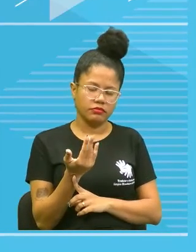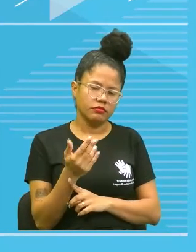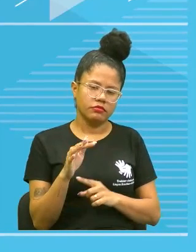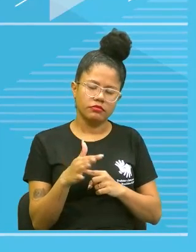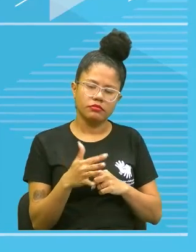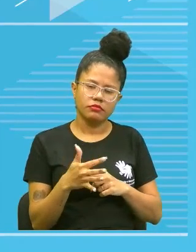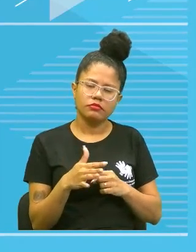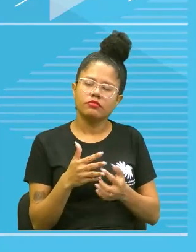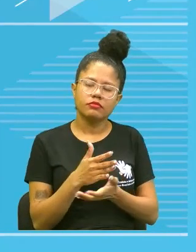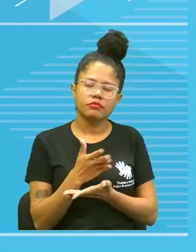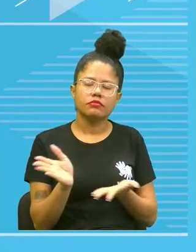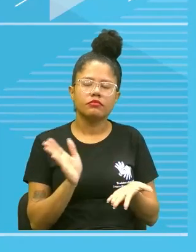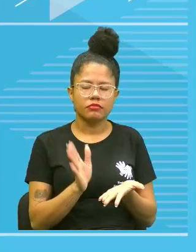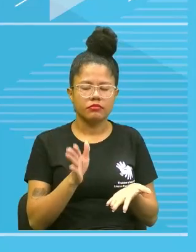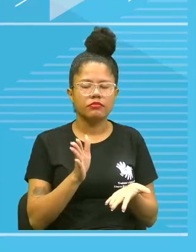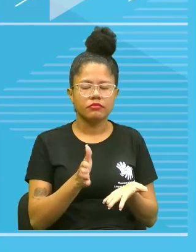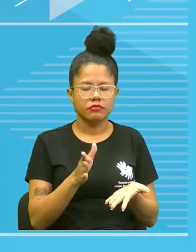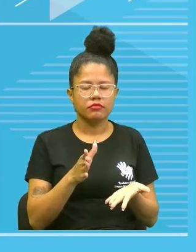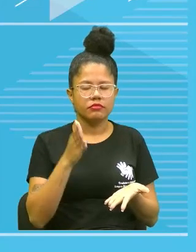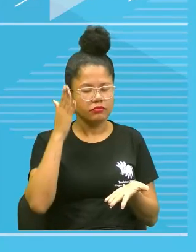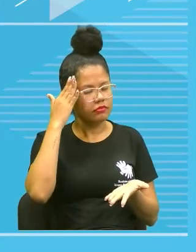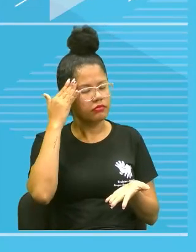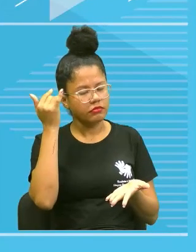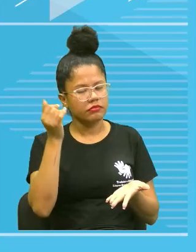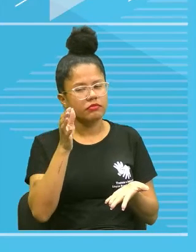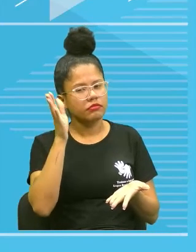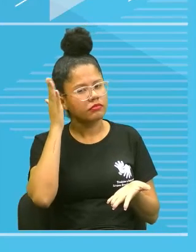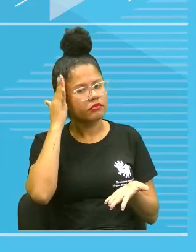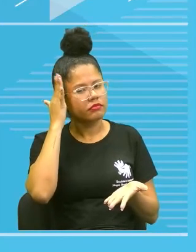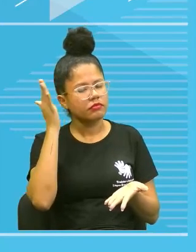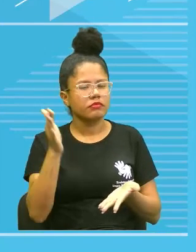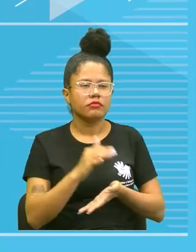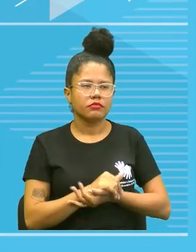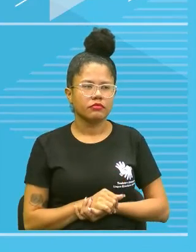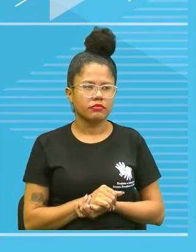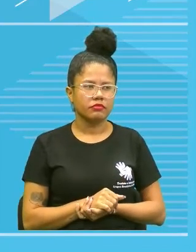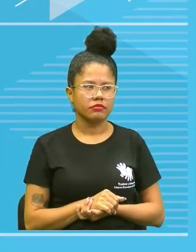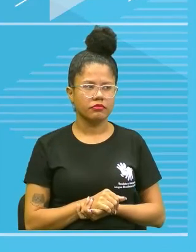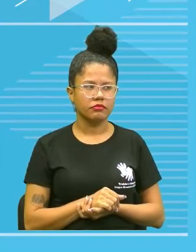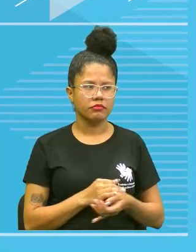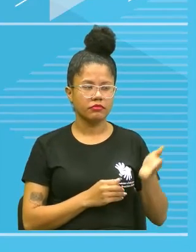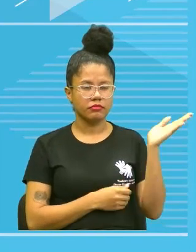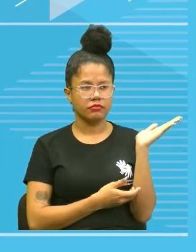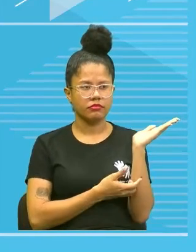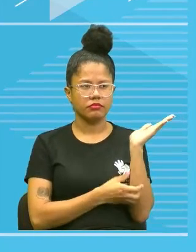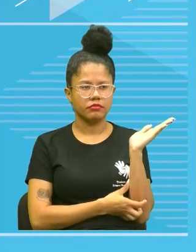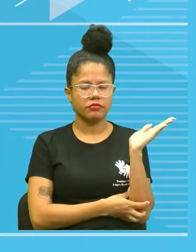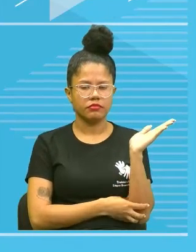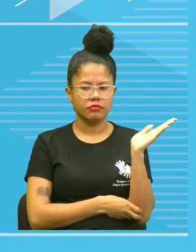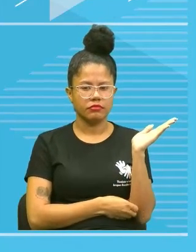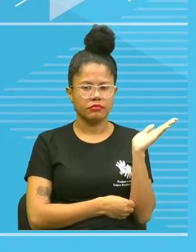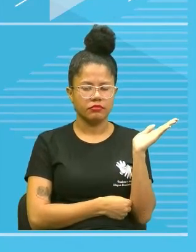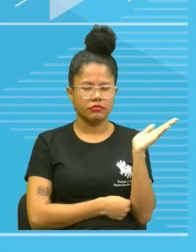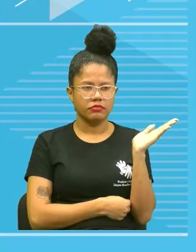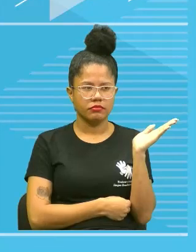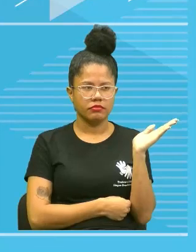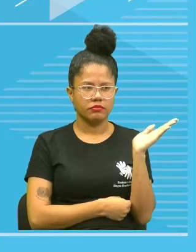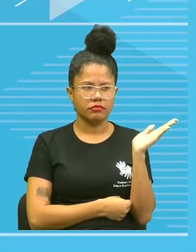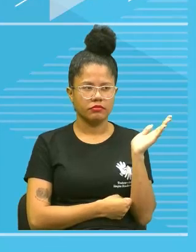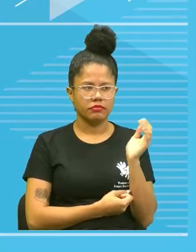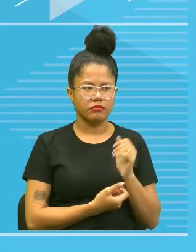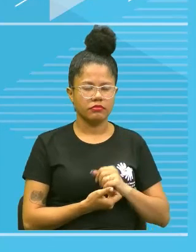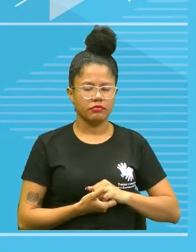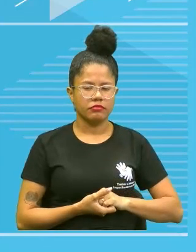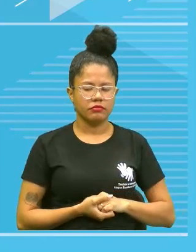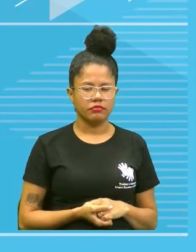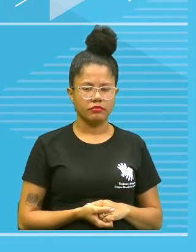prática, eu acho que vocês já devem até ter uma ideia. Após gerar um movimento através da expansão dos gases nos pistões do motor, parte do calor é